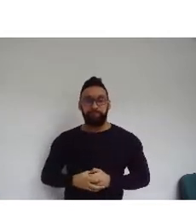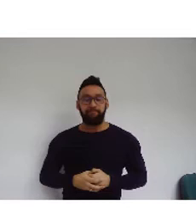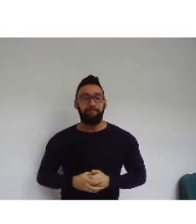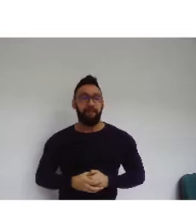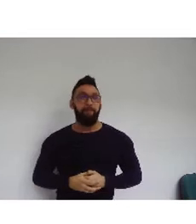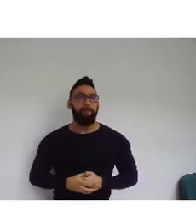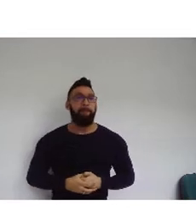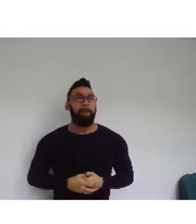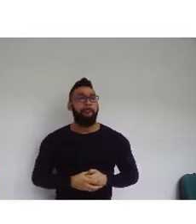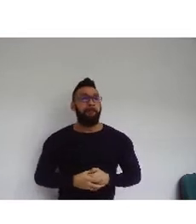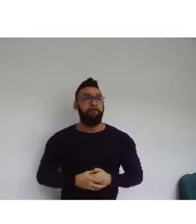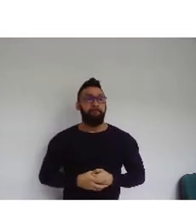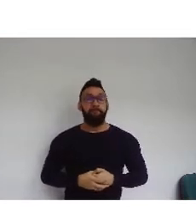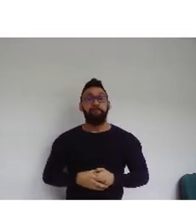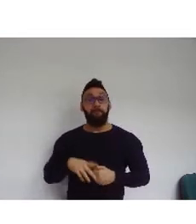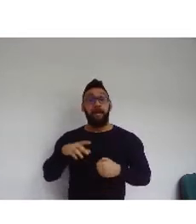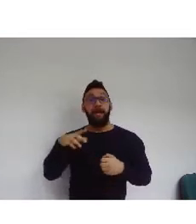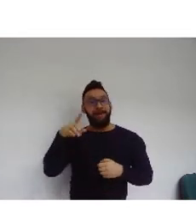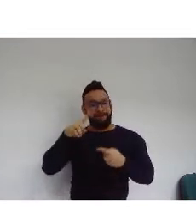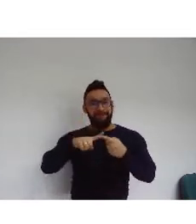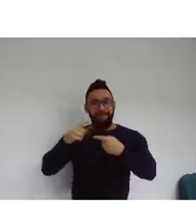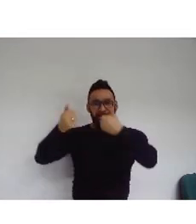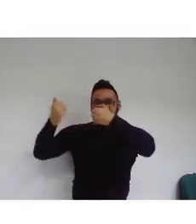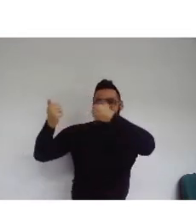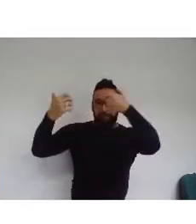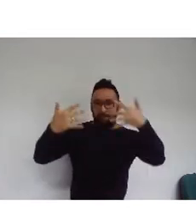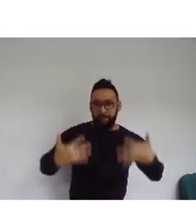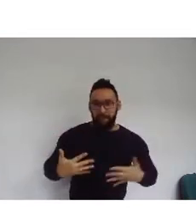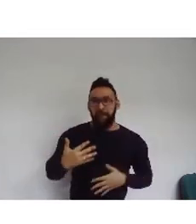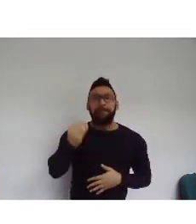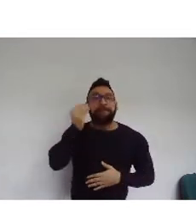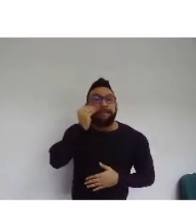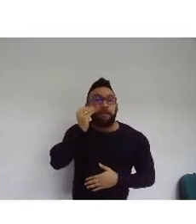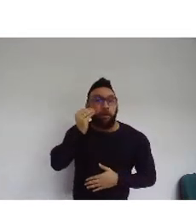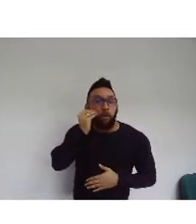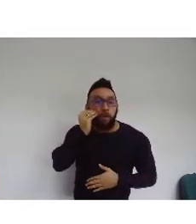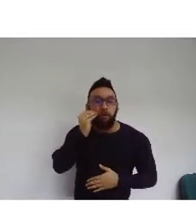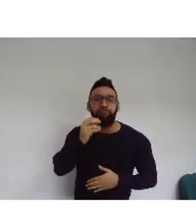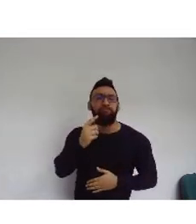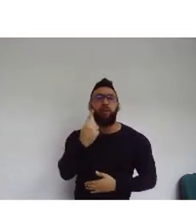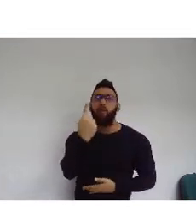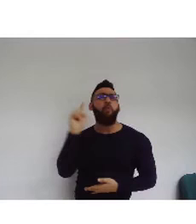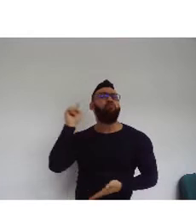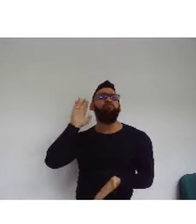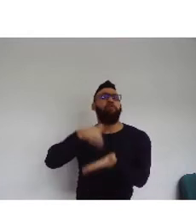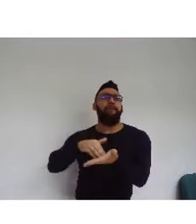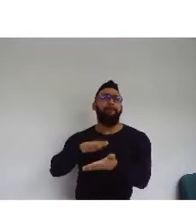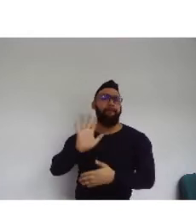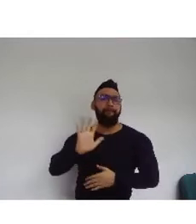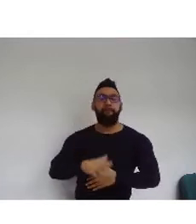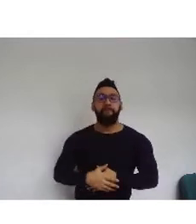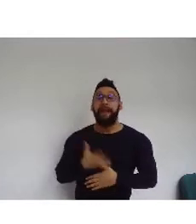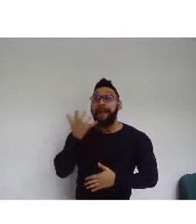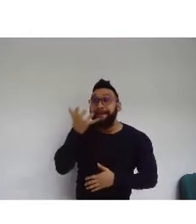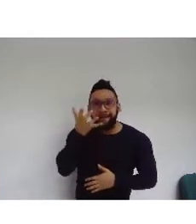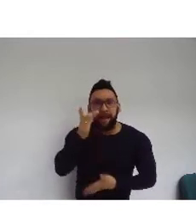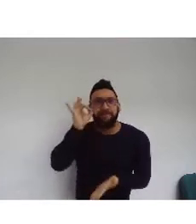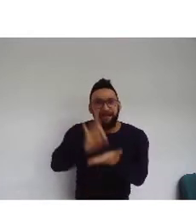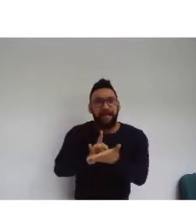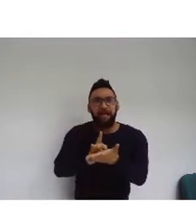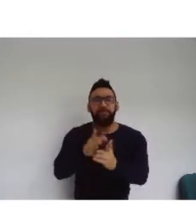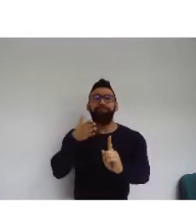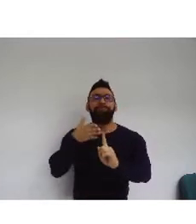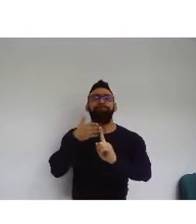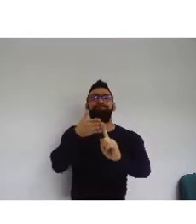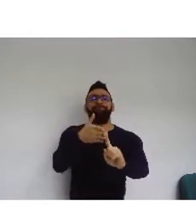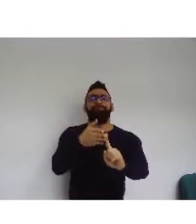relata ainda a última tentativa, que foi planejada para não ser inicialmente um relacionamento. Aí, quando eu